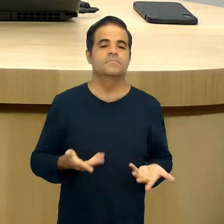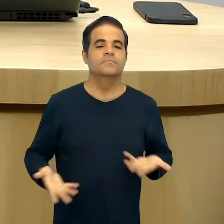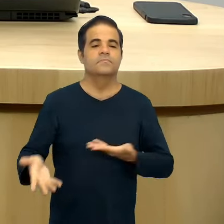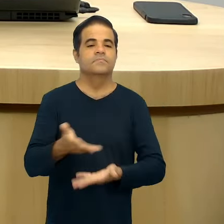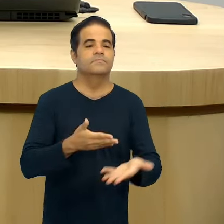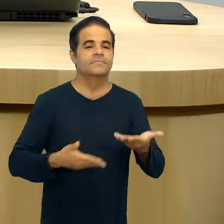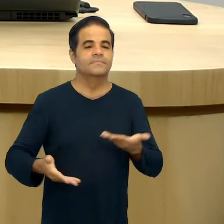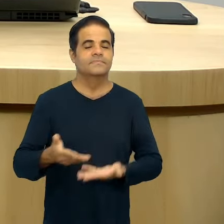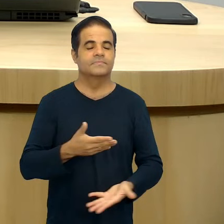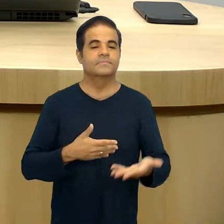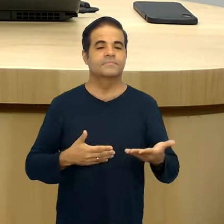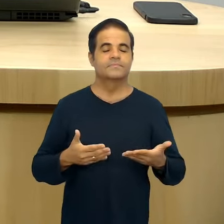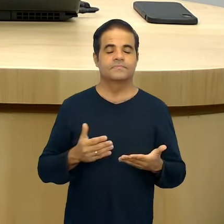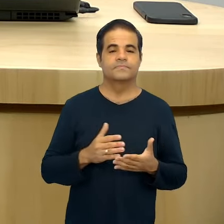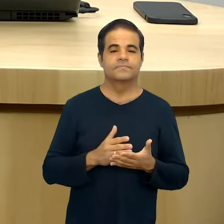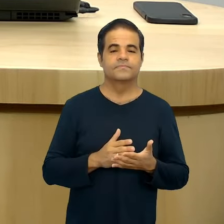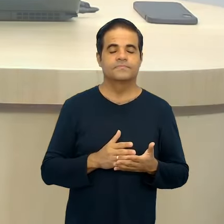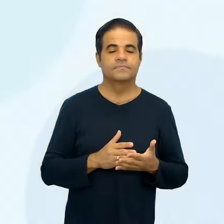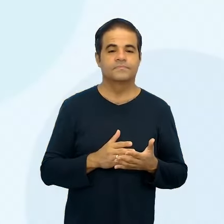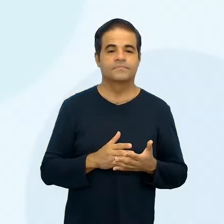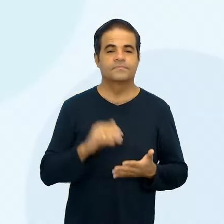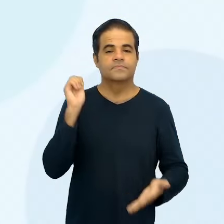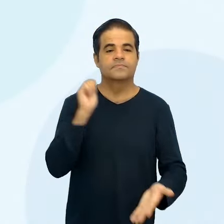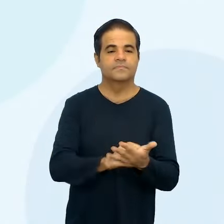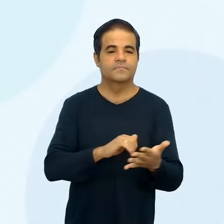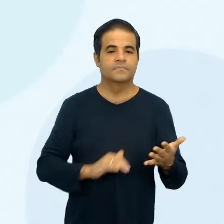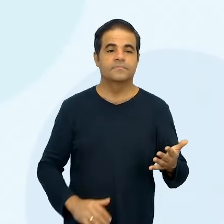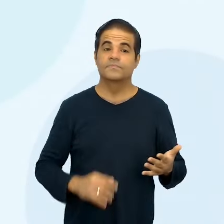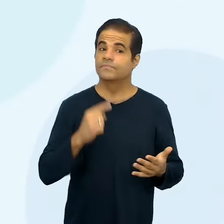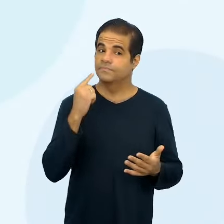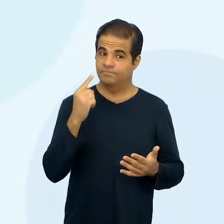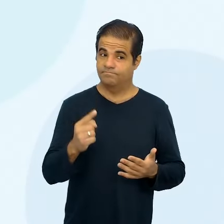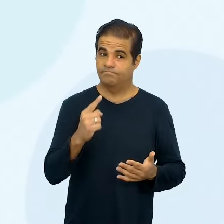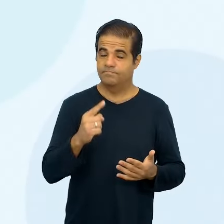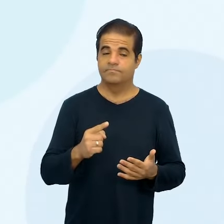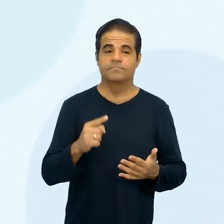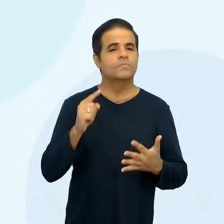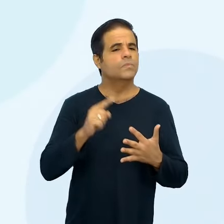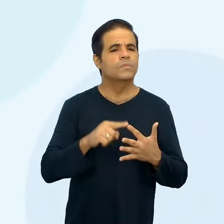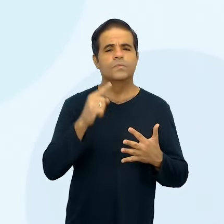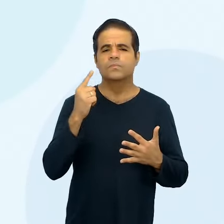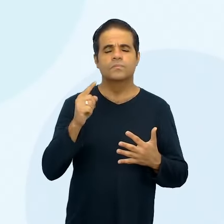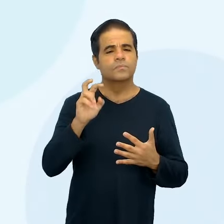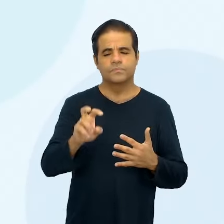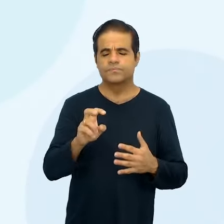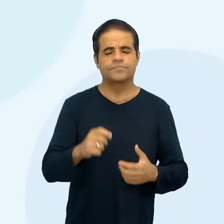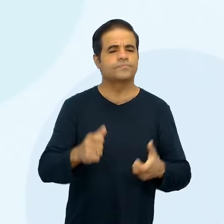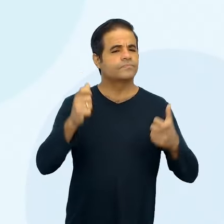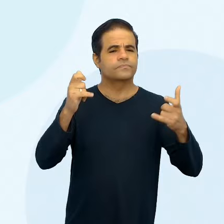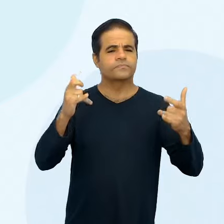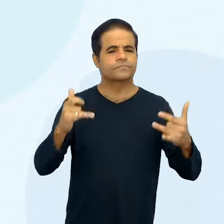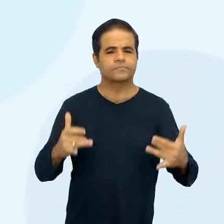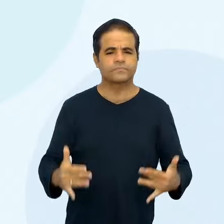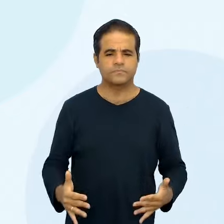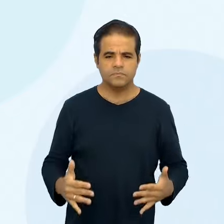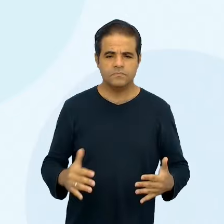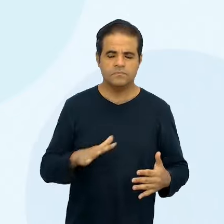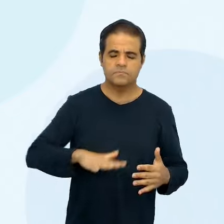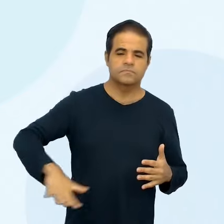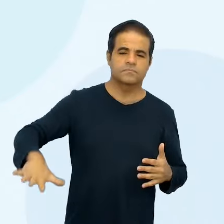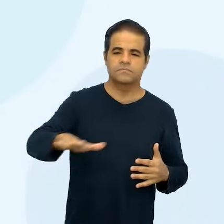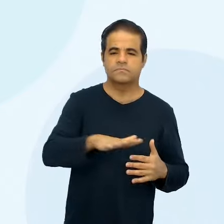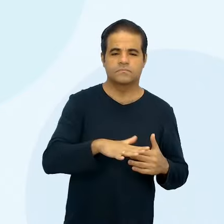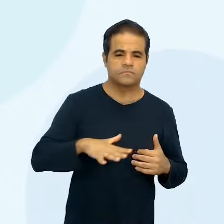né, desse componente com a atividade 1 do componente 5, que também fala um pouquinho aí dessa parte